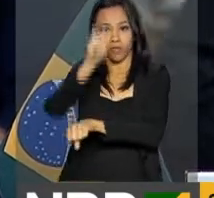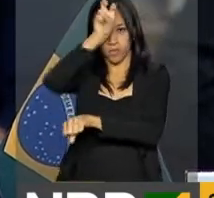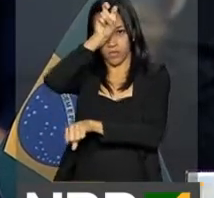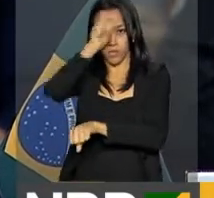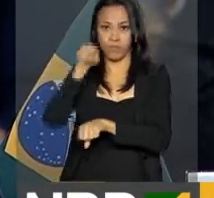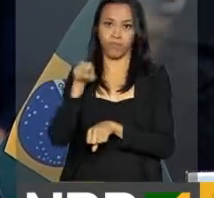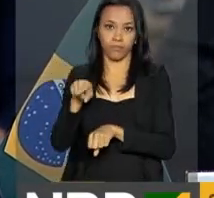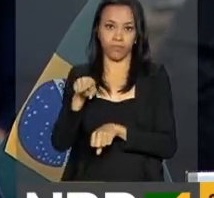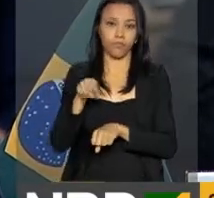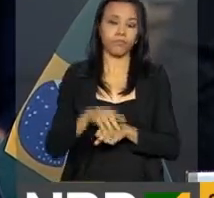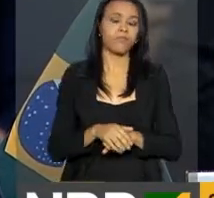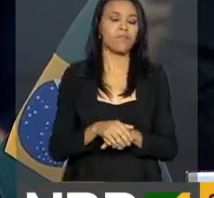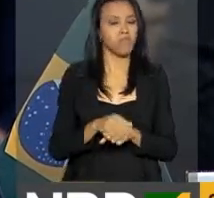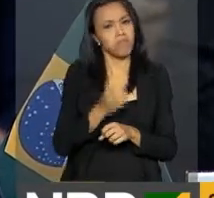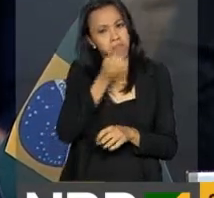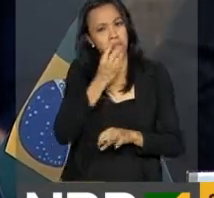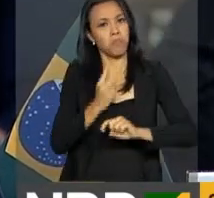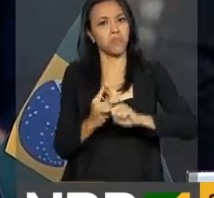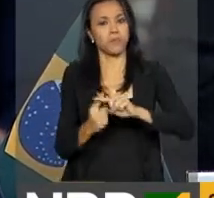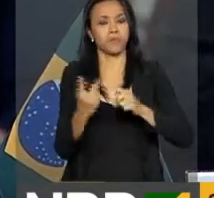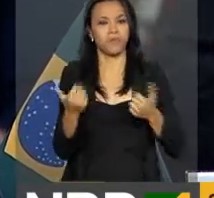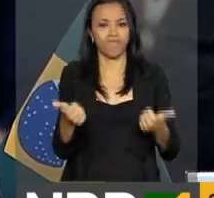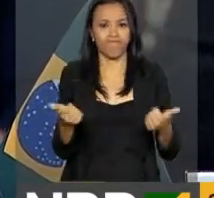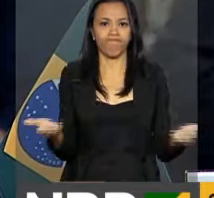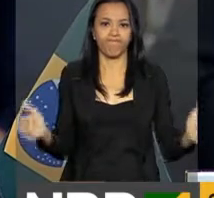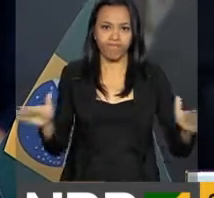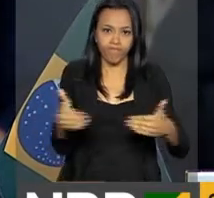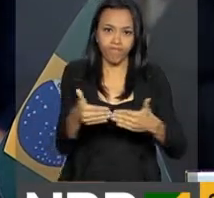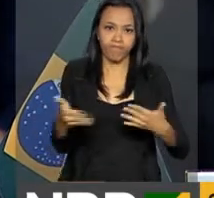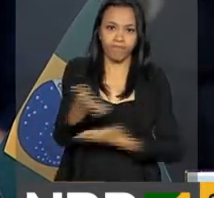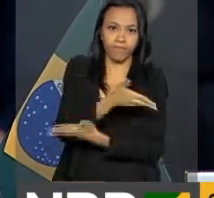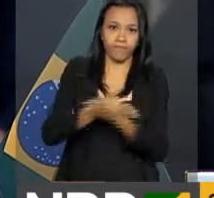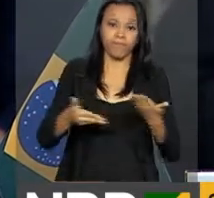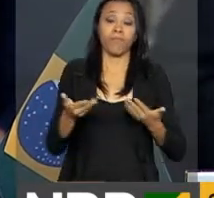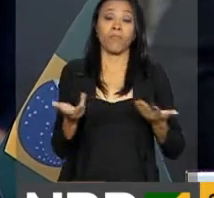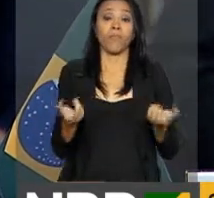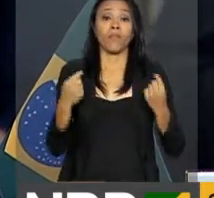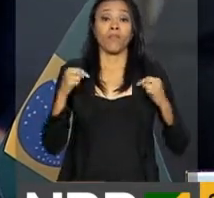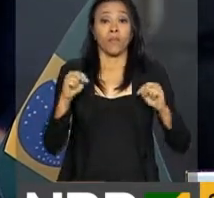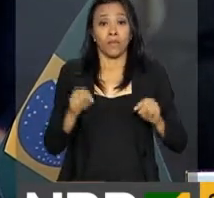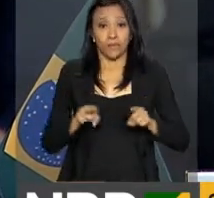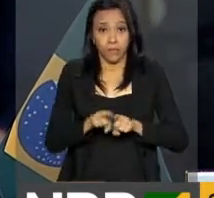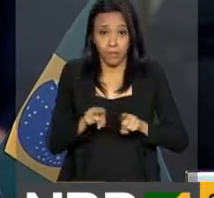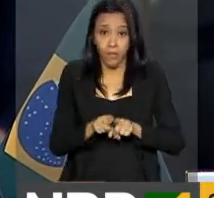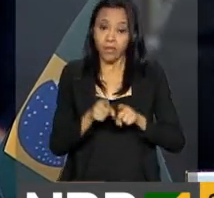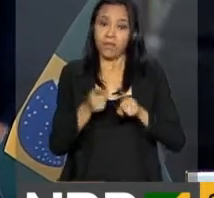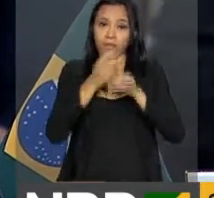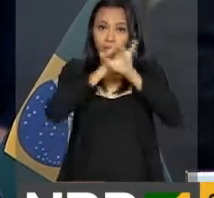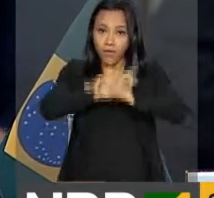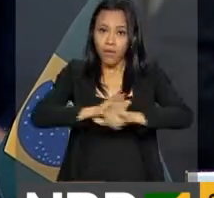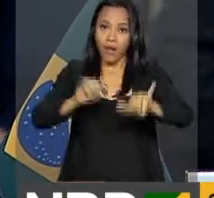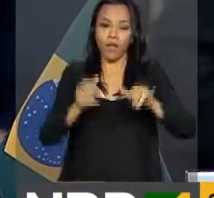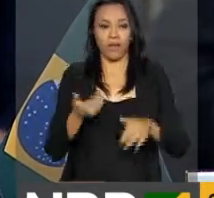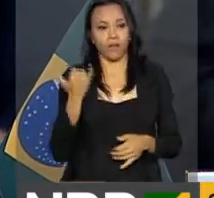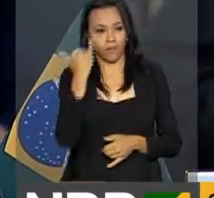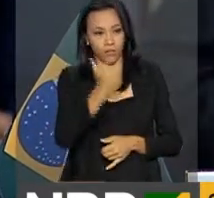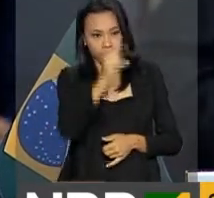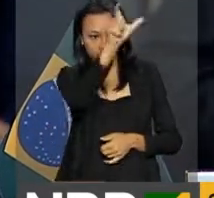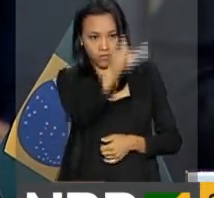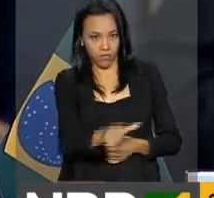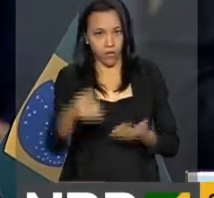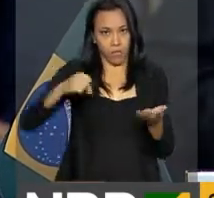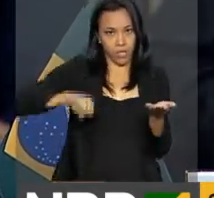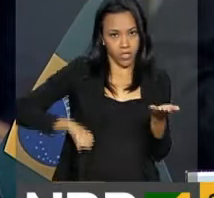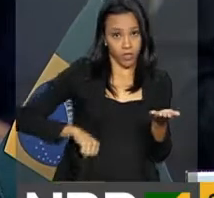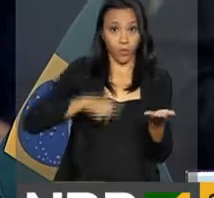extremamente positivos. Né? E eu quero também tomar a liberdade de comunicar ao embaixador do Equador. Há um